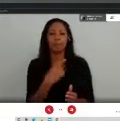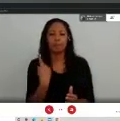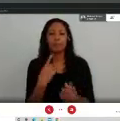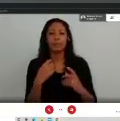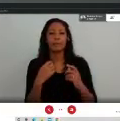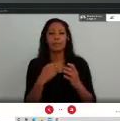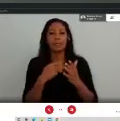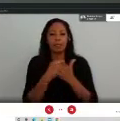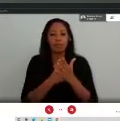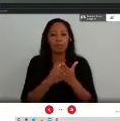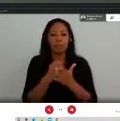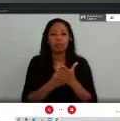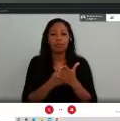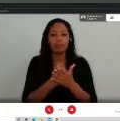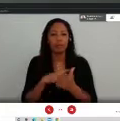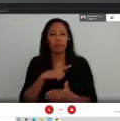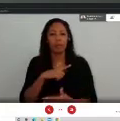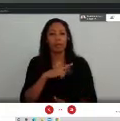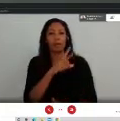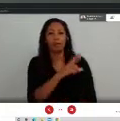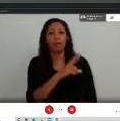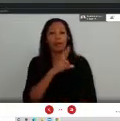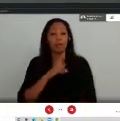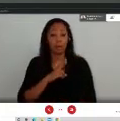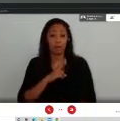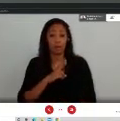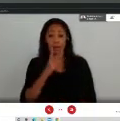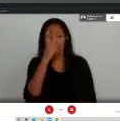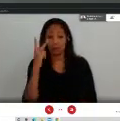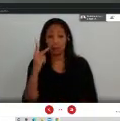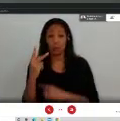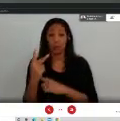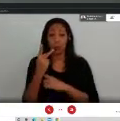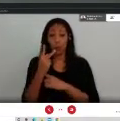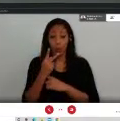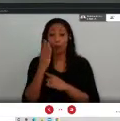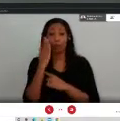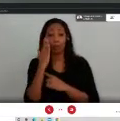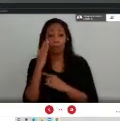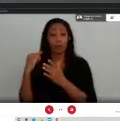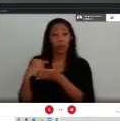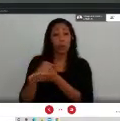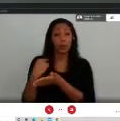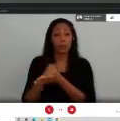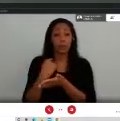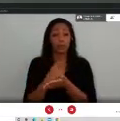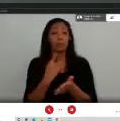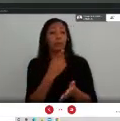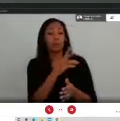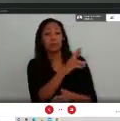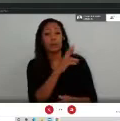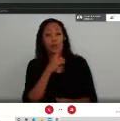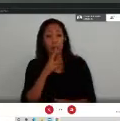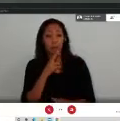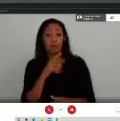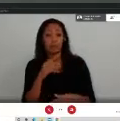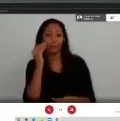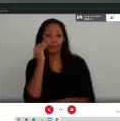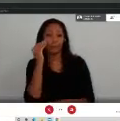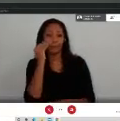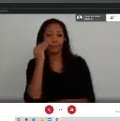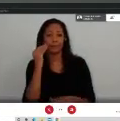respostas para as pessoas que nos procuram, que procuram os vereadores, né? E eu estou entrando aqui para dizer que